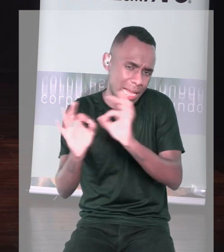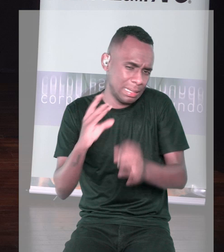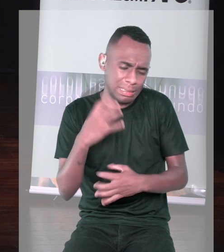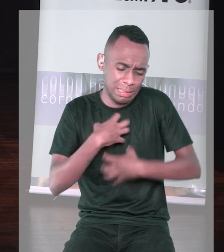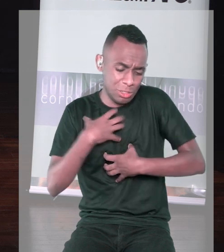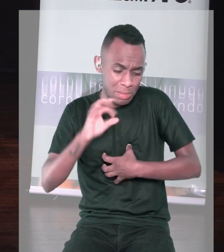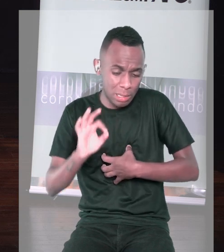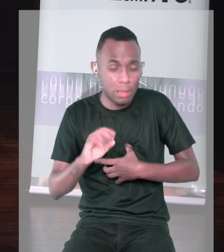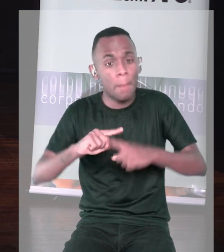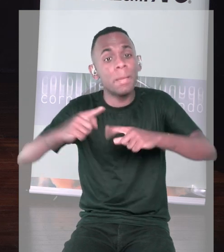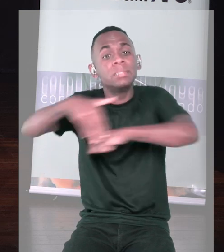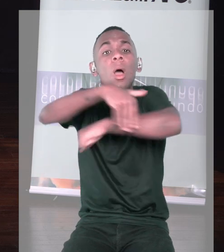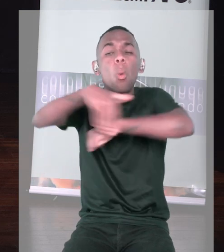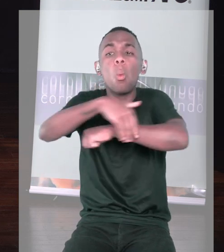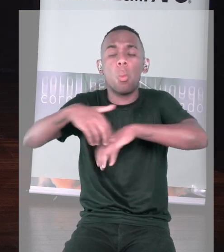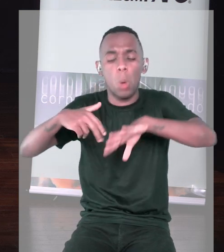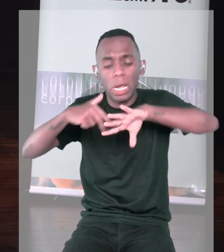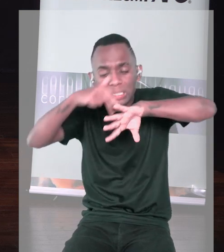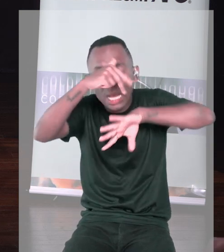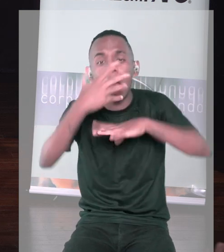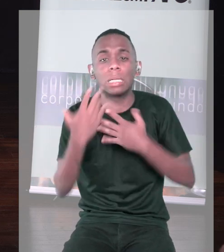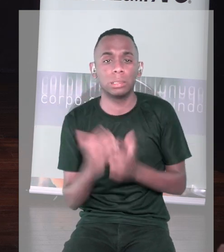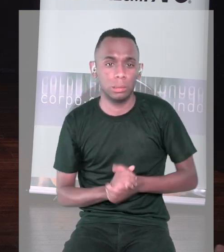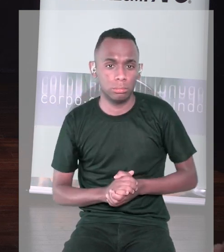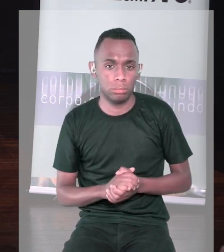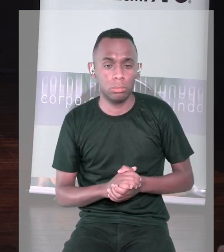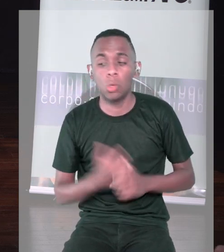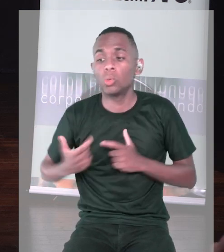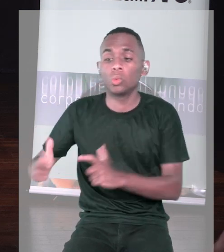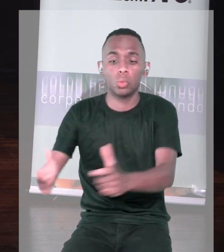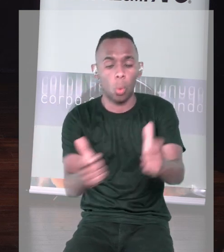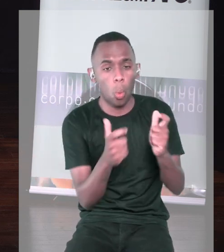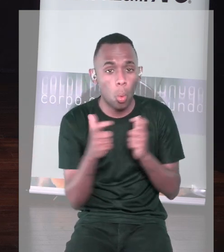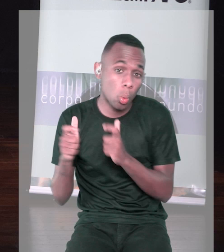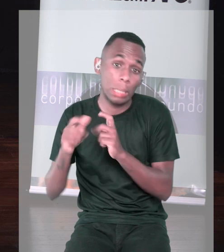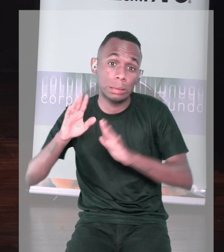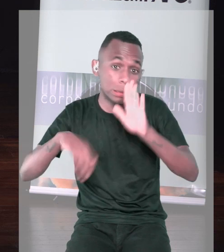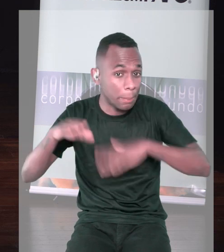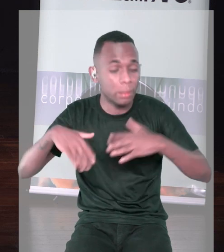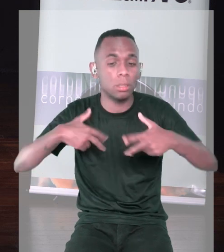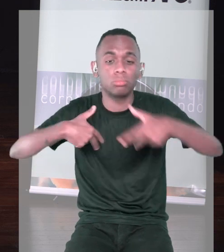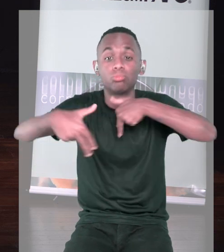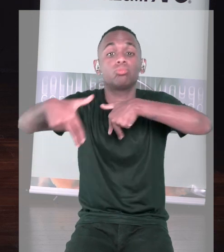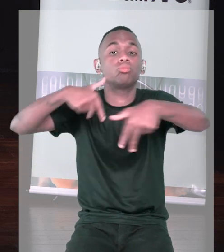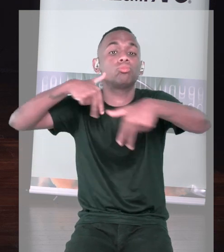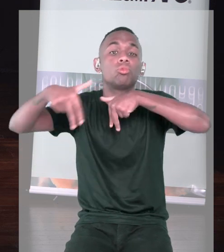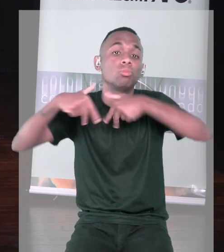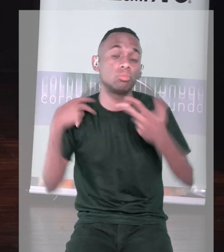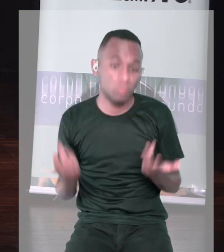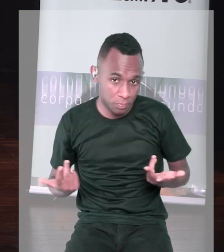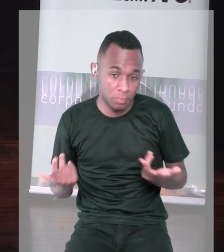entre eles. Mas e as ruas, escadas, corredores, nos quais há muito talvez tenham